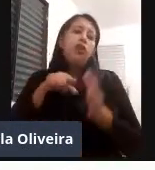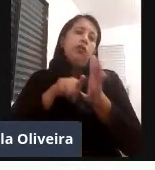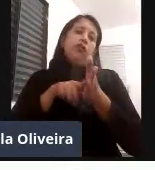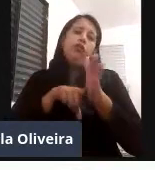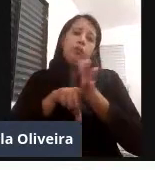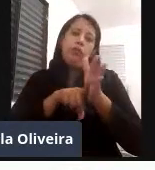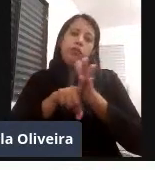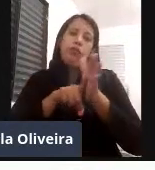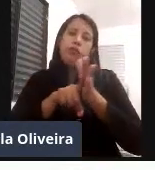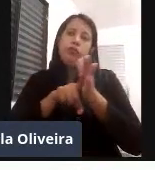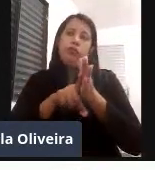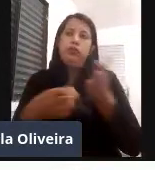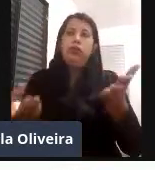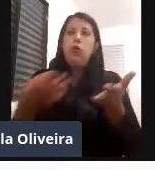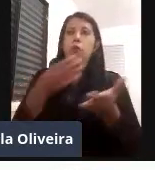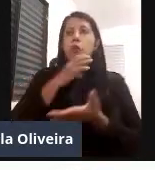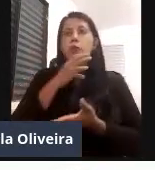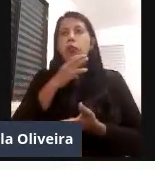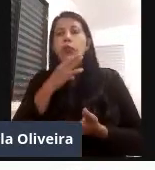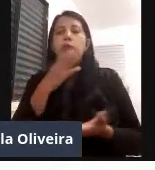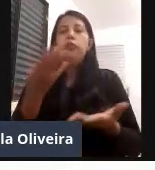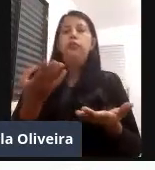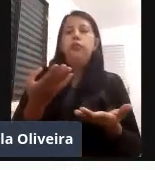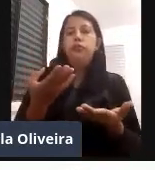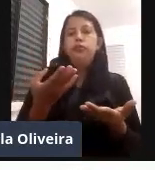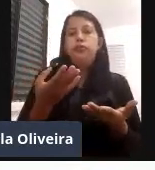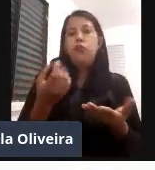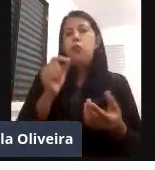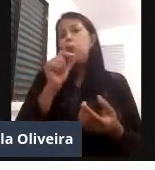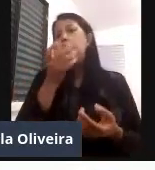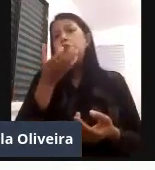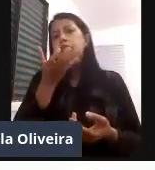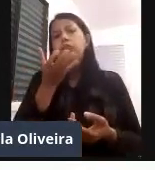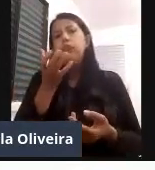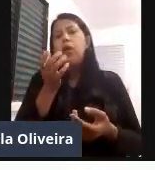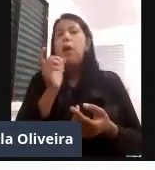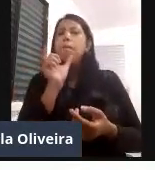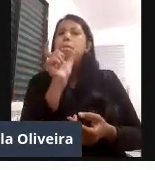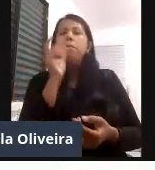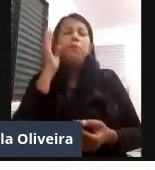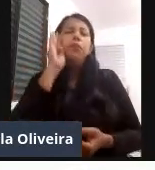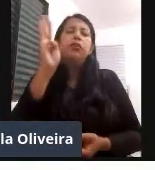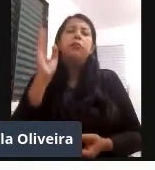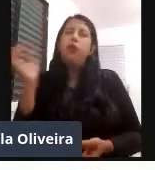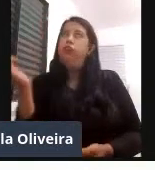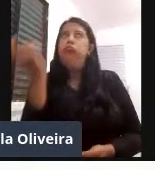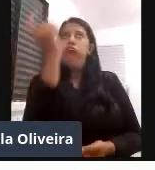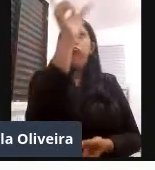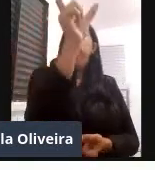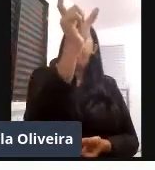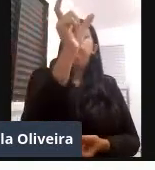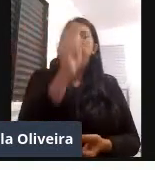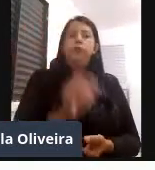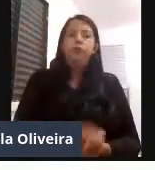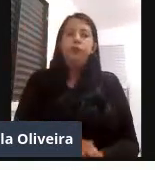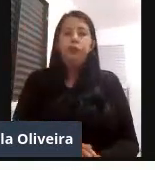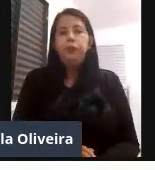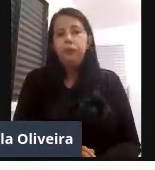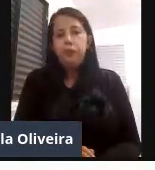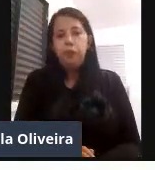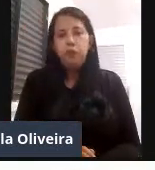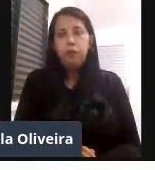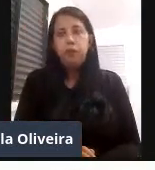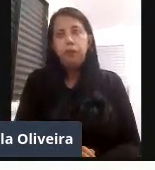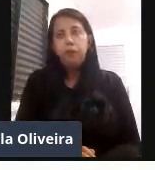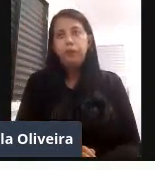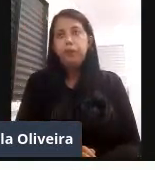conhecer ou declarar ali quais são as palavras-chave que você vai utilizar nesse processo de busca. Então, beleza, eu tenho